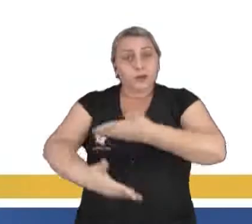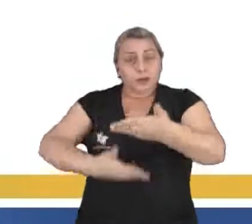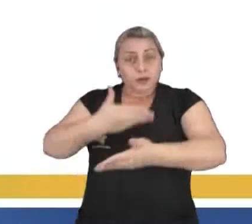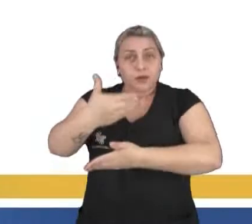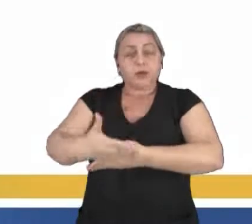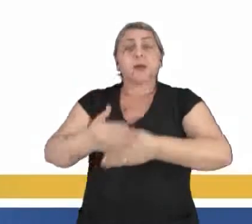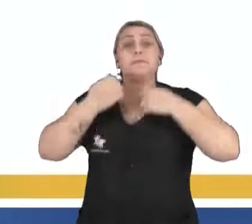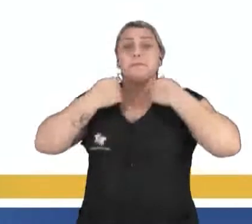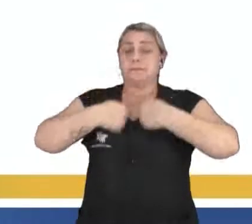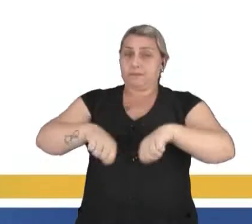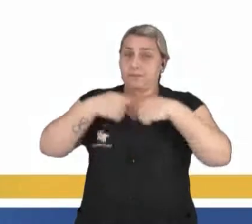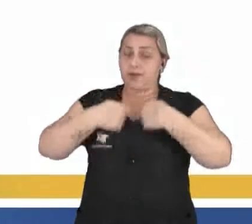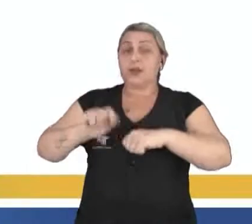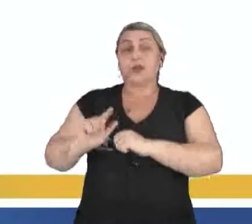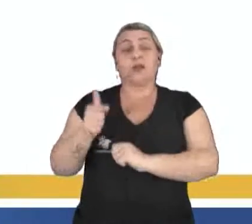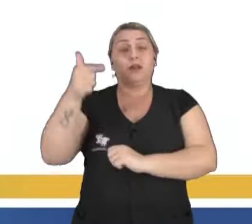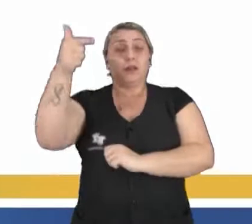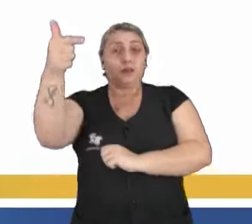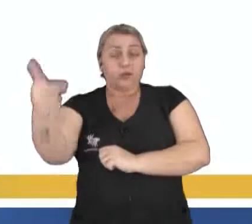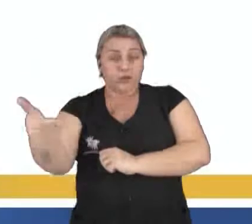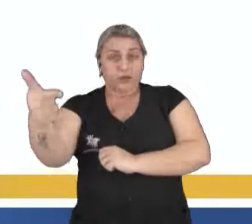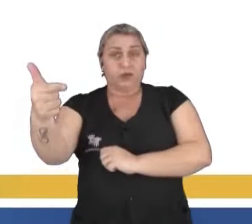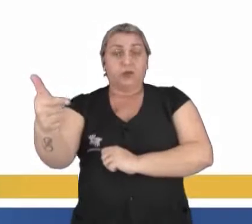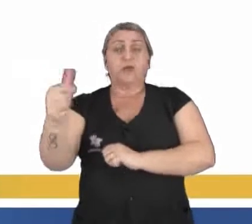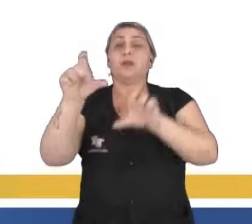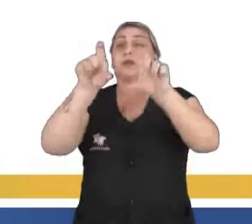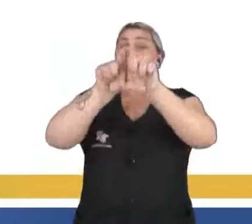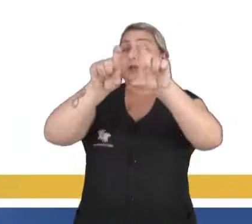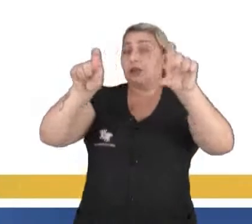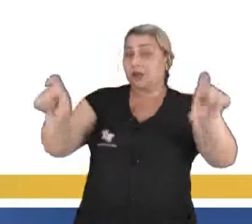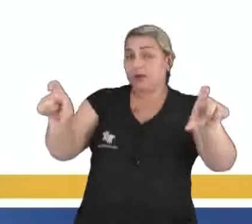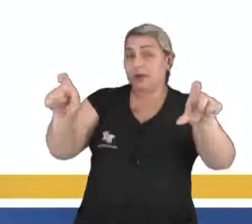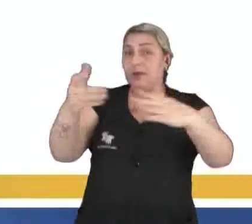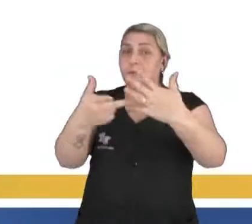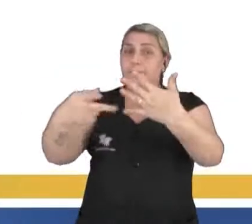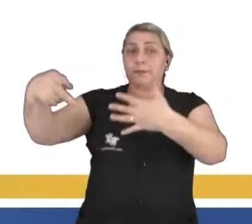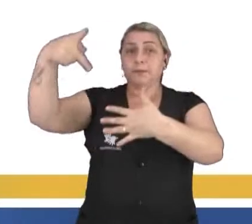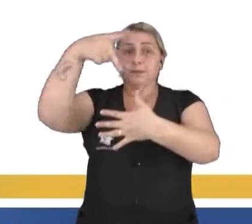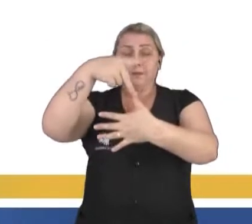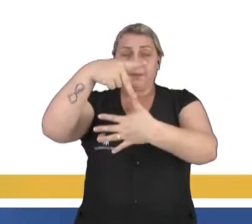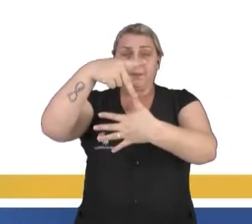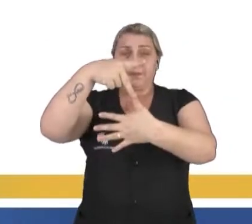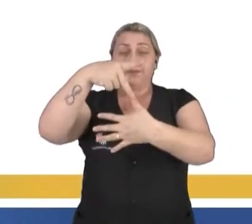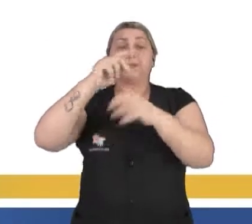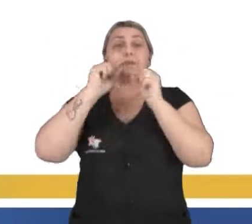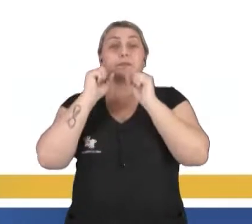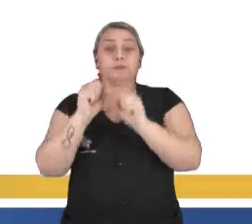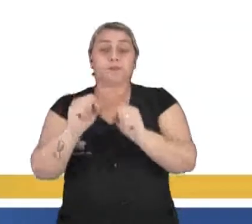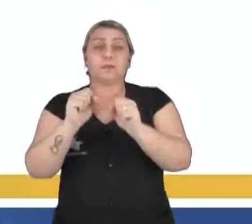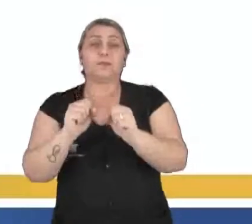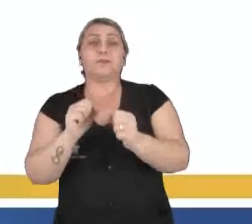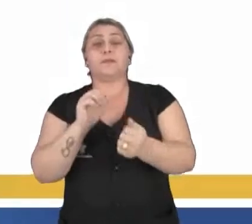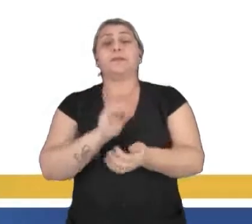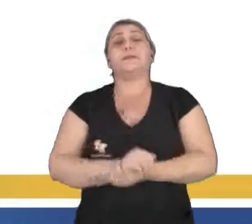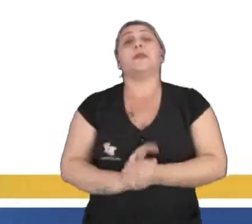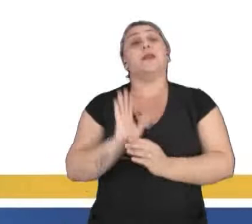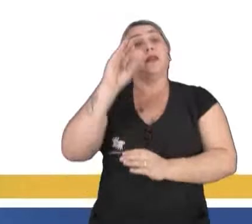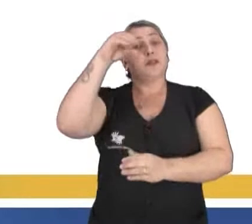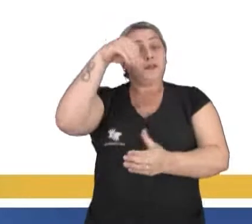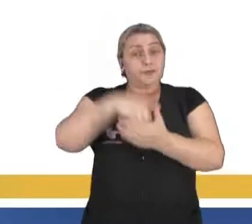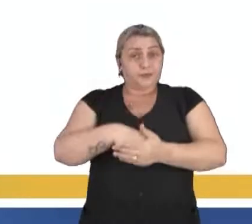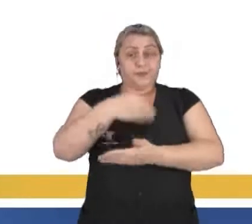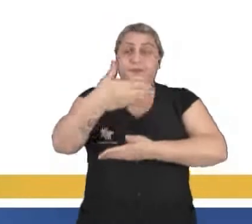de dependência com uma outra oração chamada de principal. E ela pode ali exercer, dentro